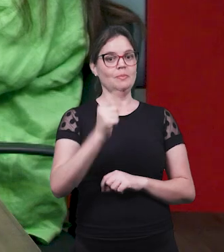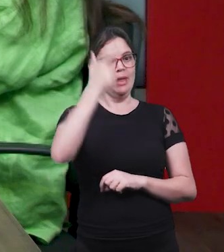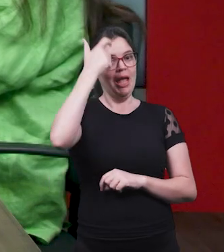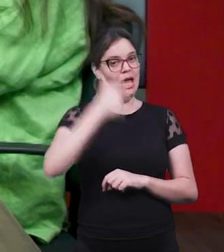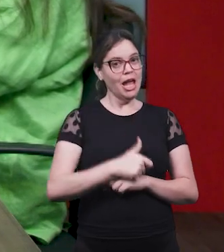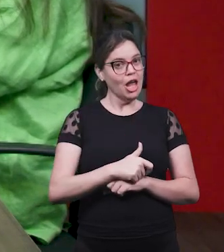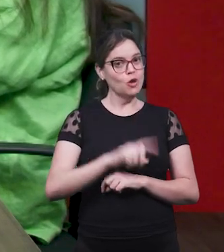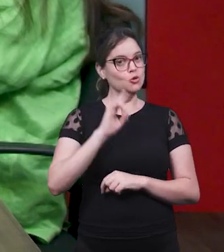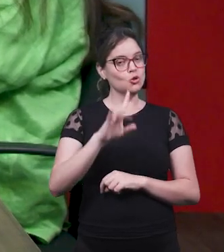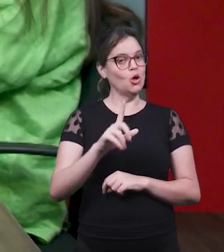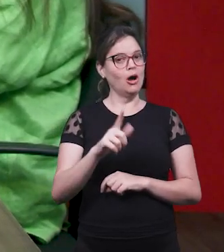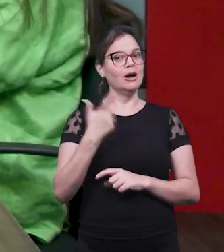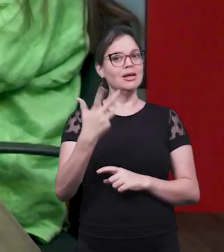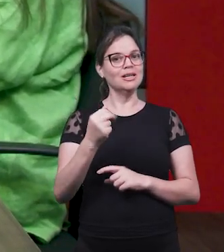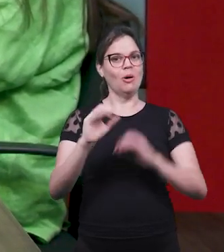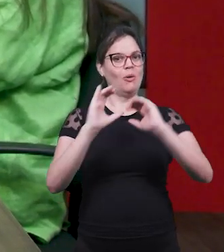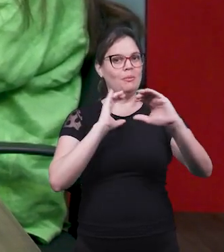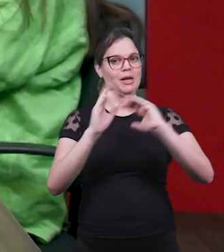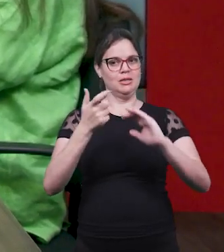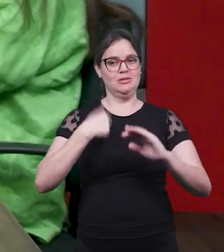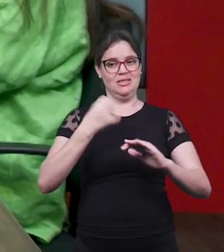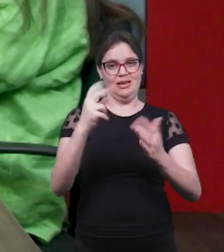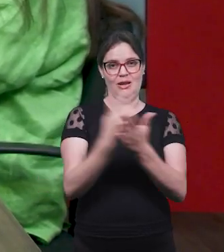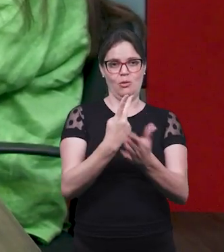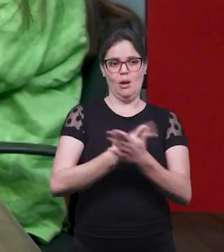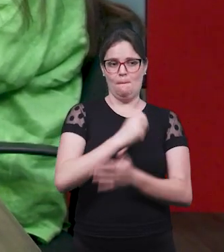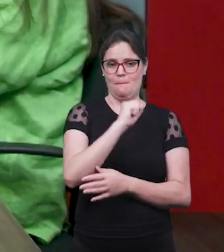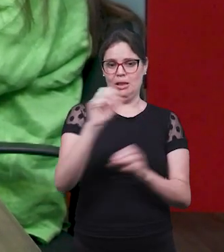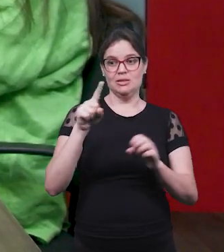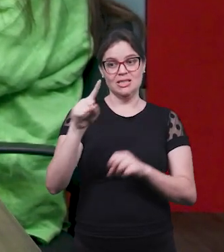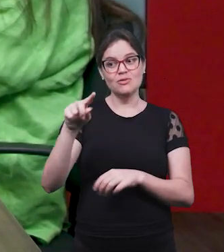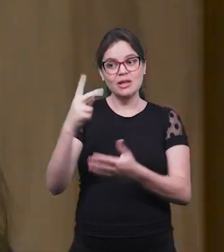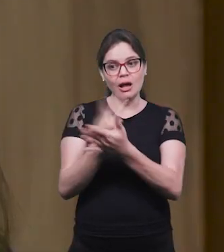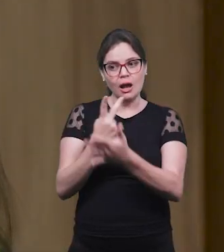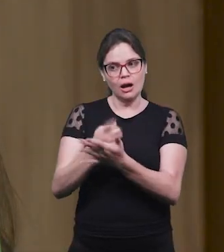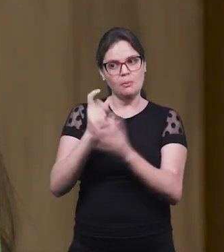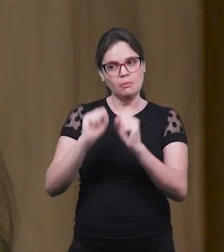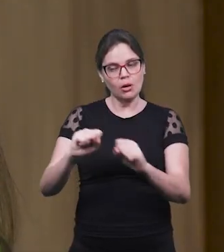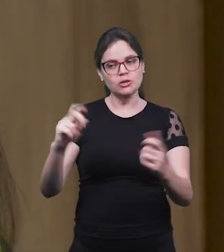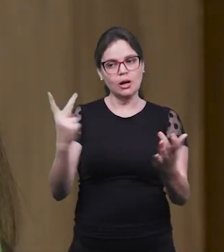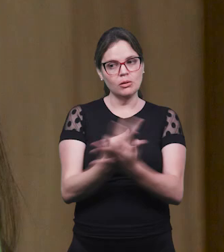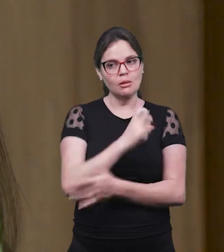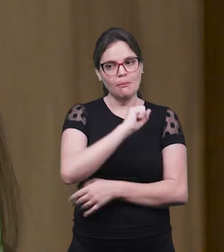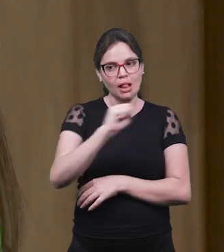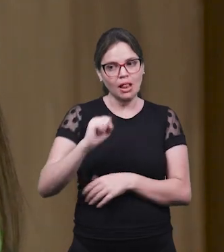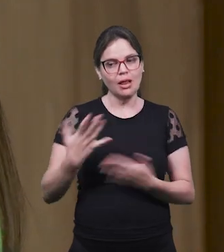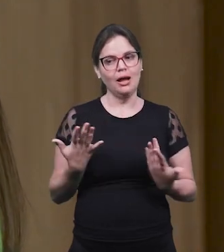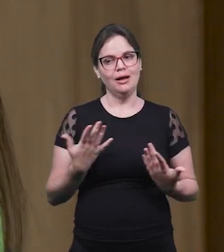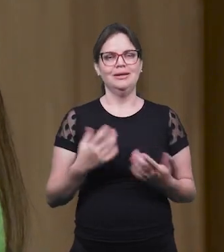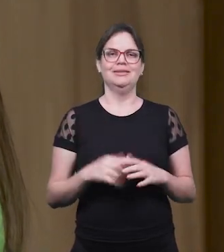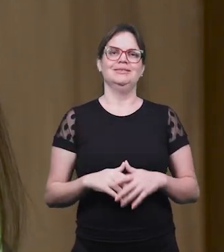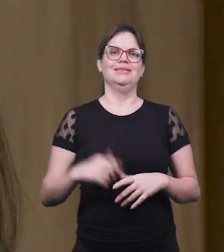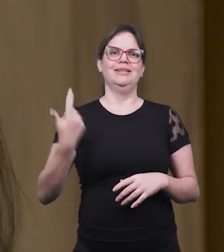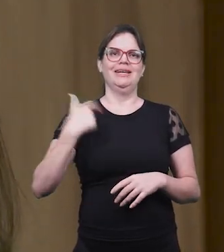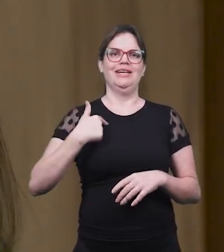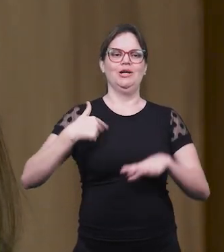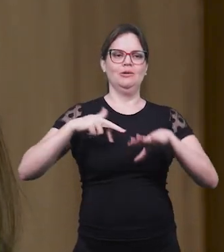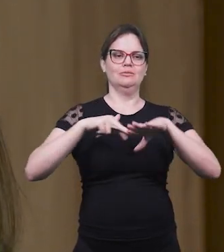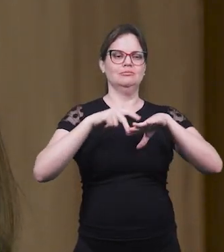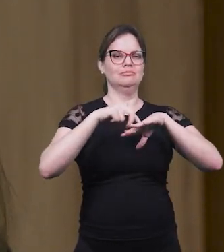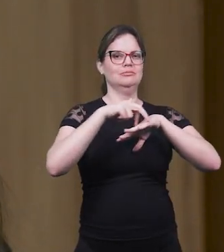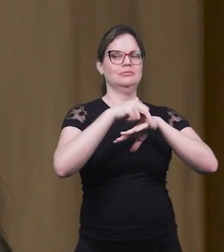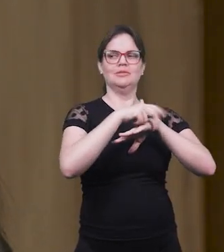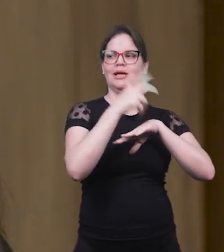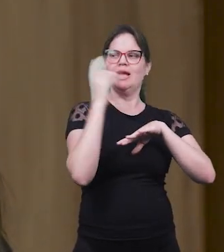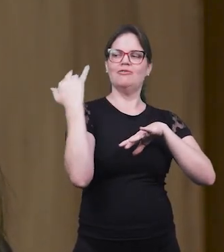ninguém. Mas você não. Então, é isso mesmo que você quer? Isso a gente subindo uma ladeirinha para ir já fazer